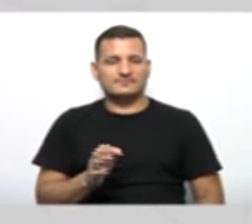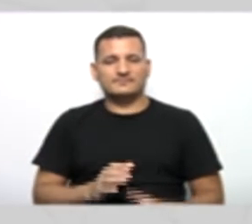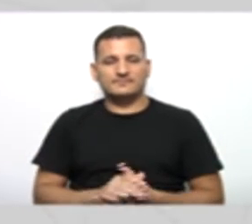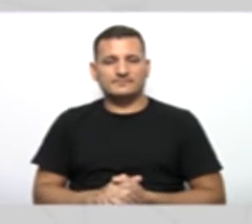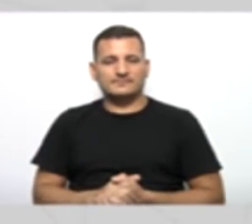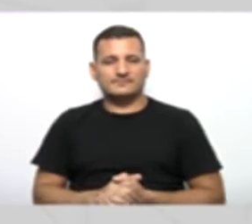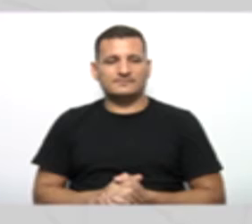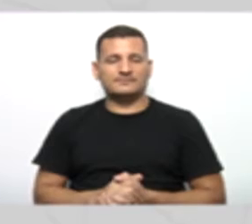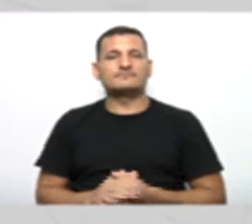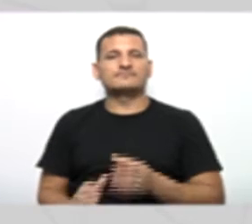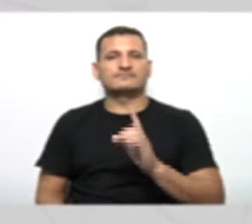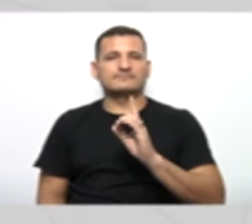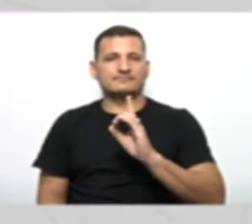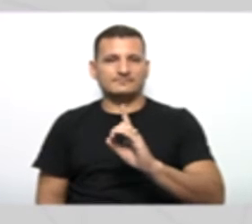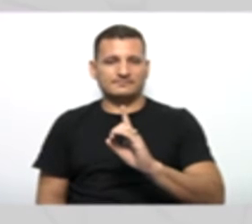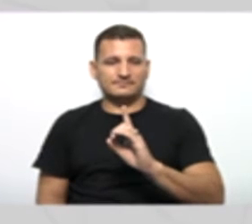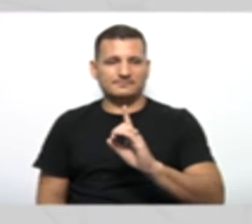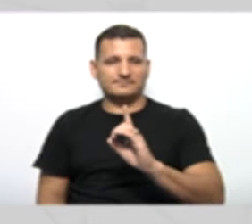correta é a letra D.